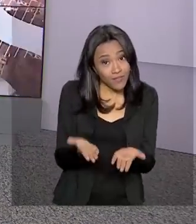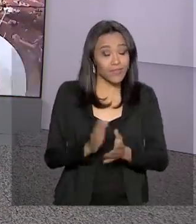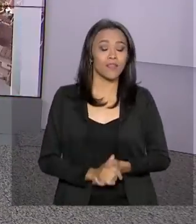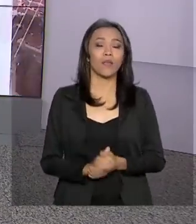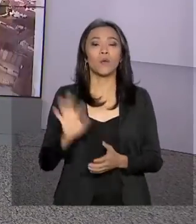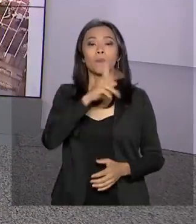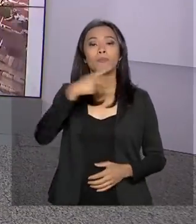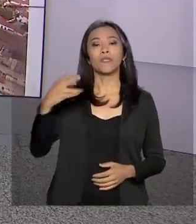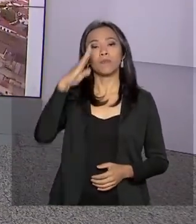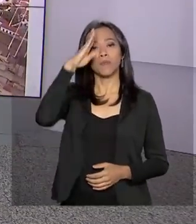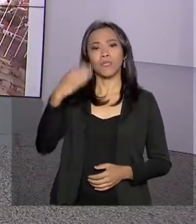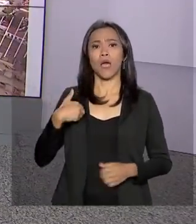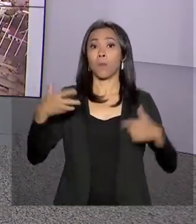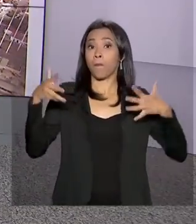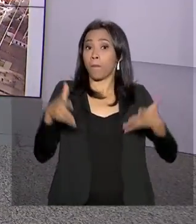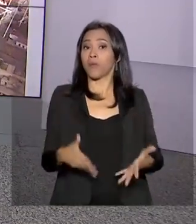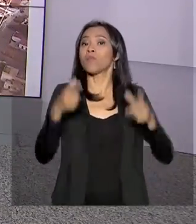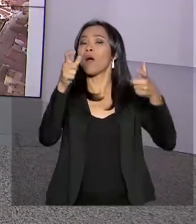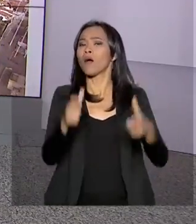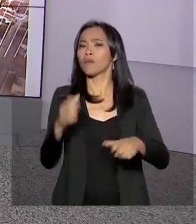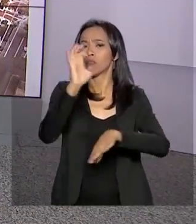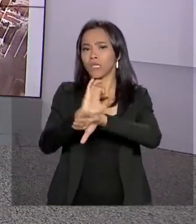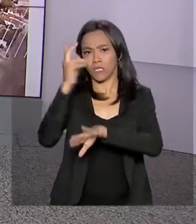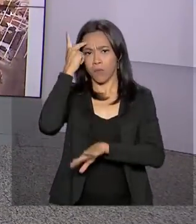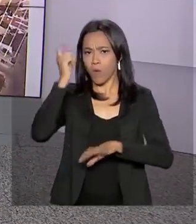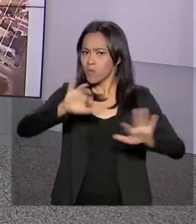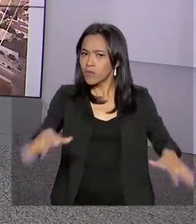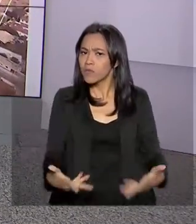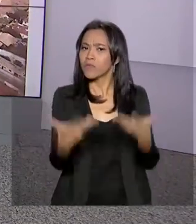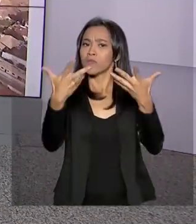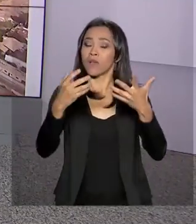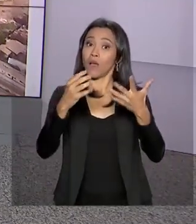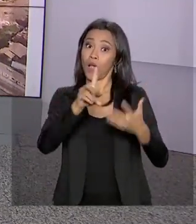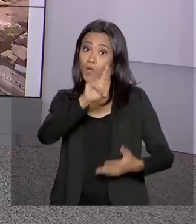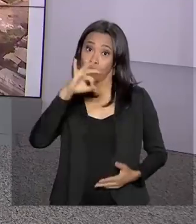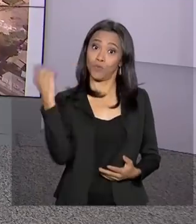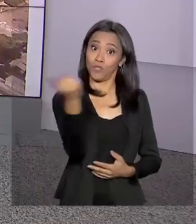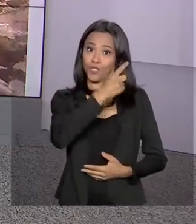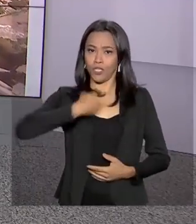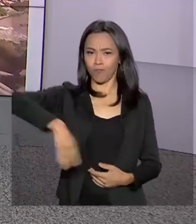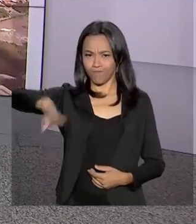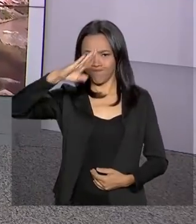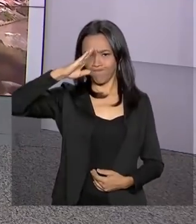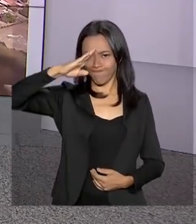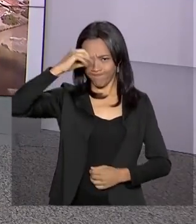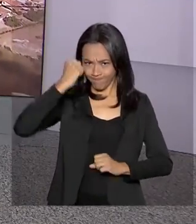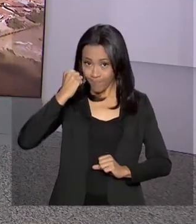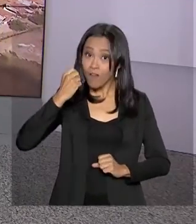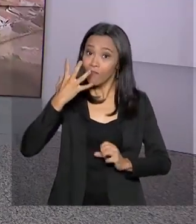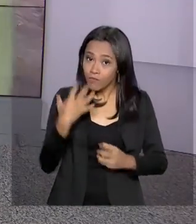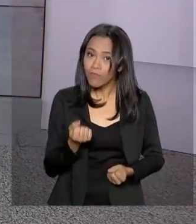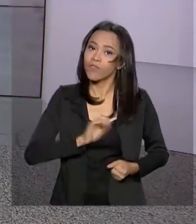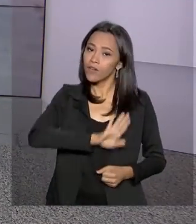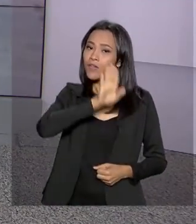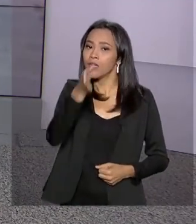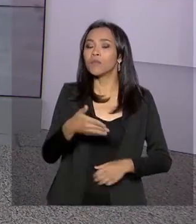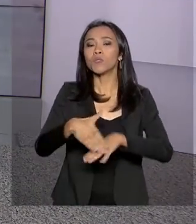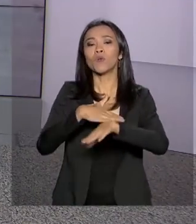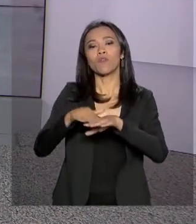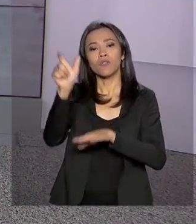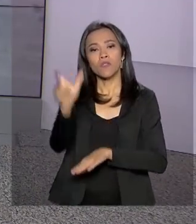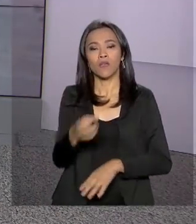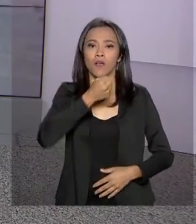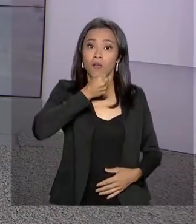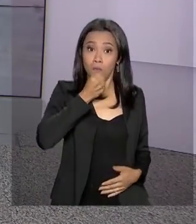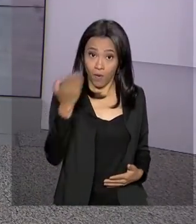O presidente Jair Bolsonaro participa em São Paulo de uma cerimônia em comemoração ao Dia do Exército. Então vamos até lá conversar com o nosso repórter